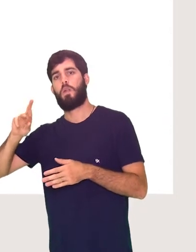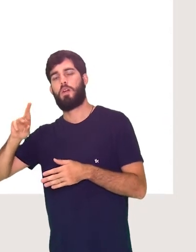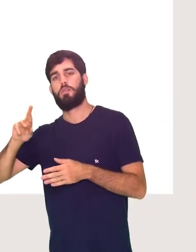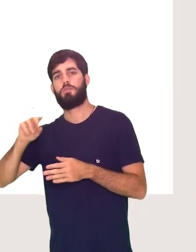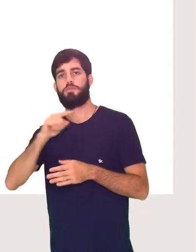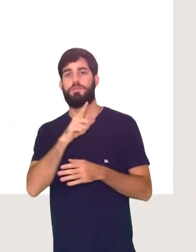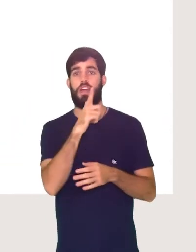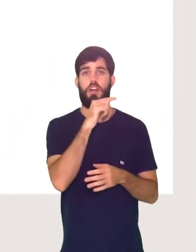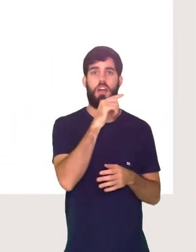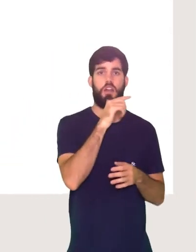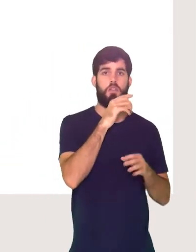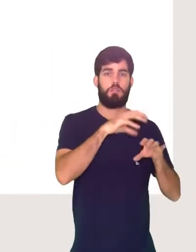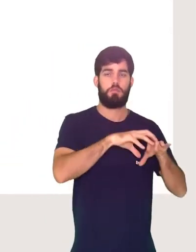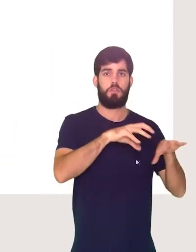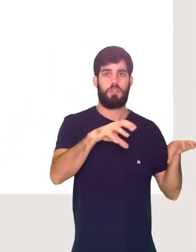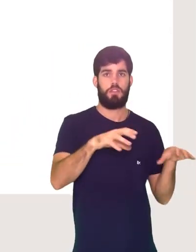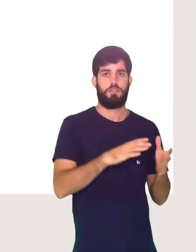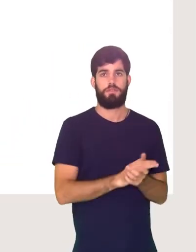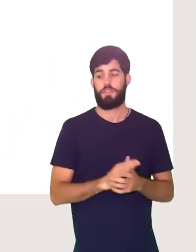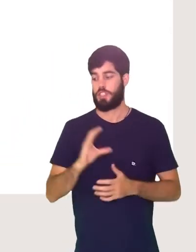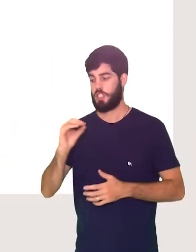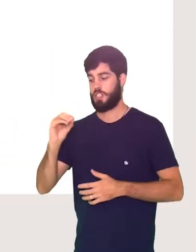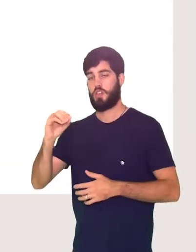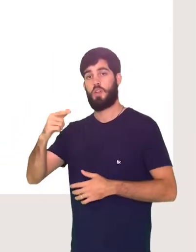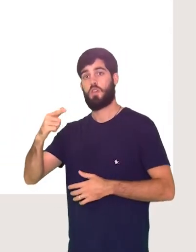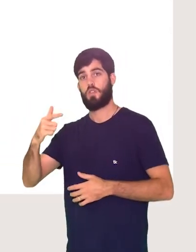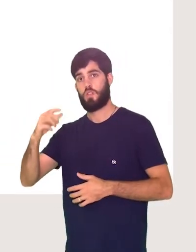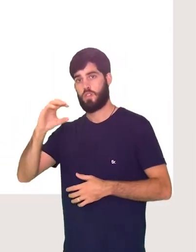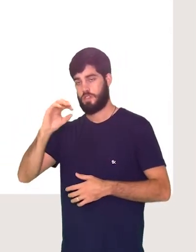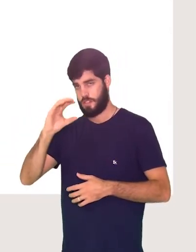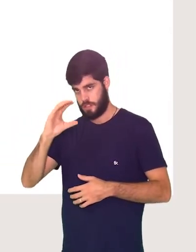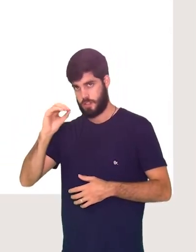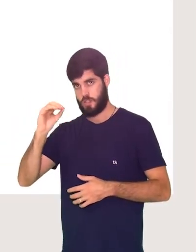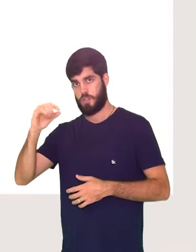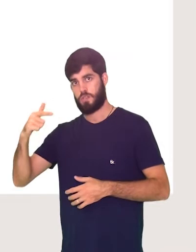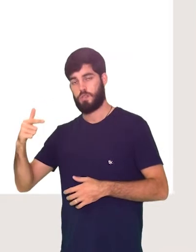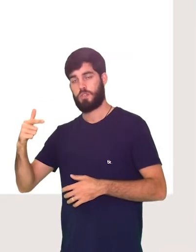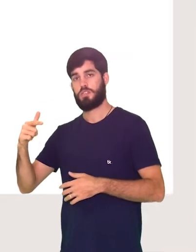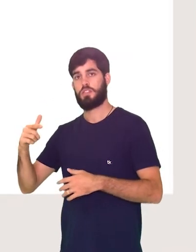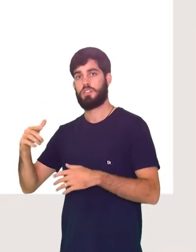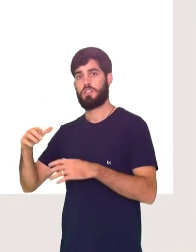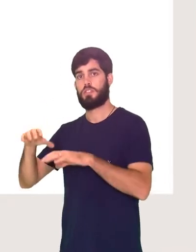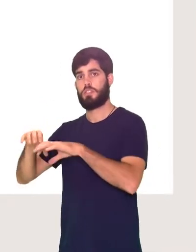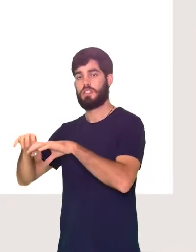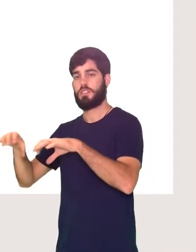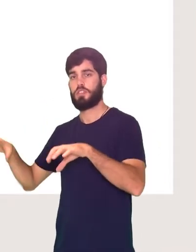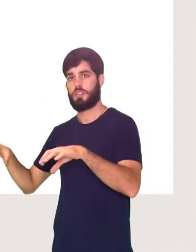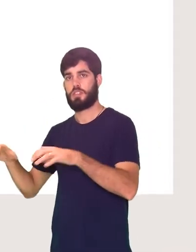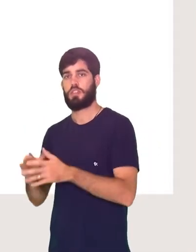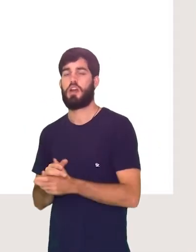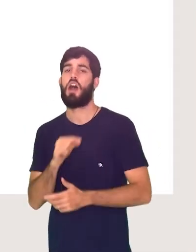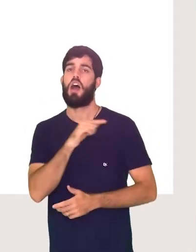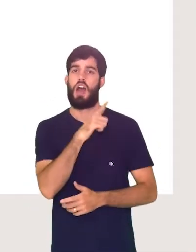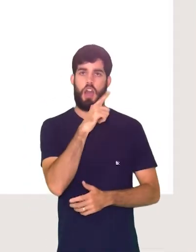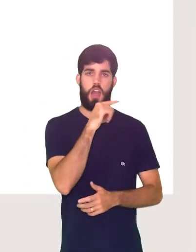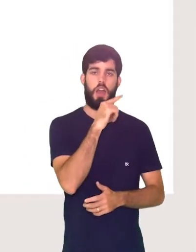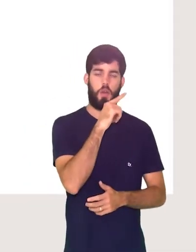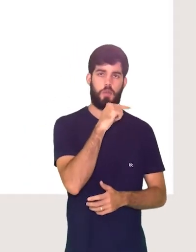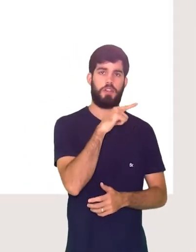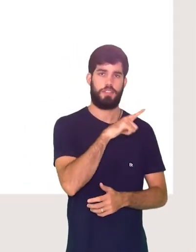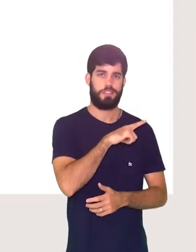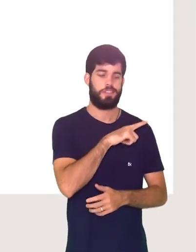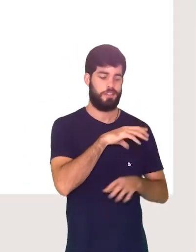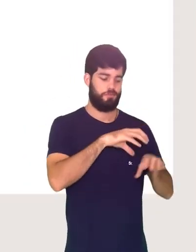uma molécula sem polos, apolar, enquanto que a água é uma molécula com polos polar. Então